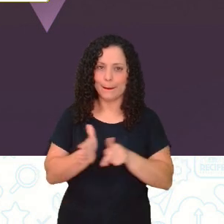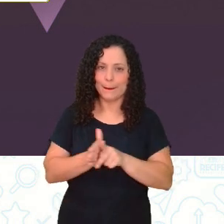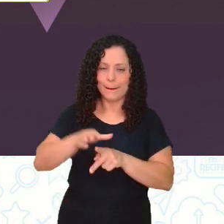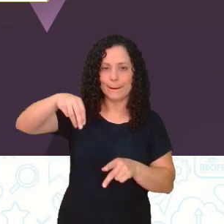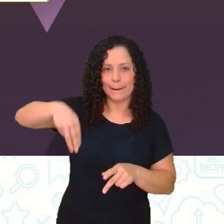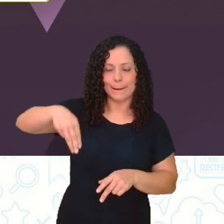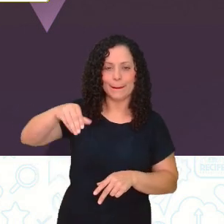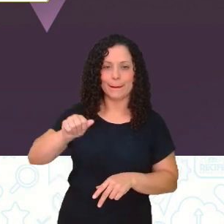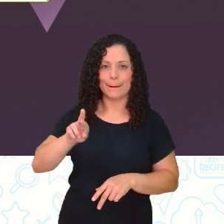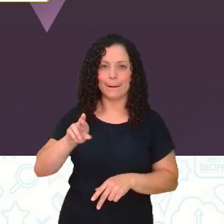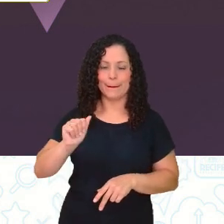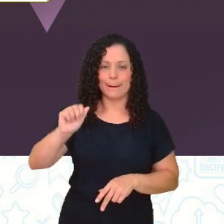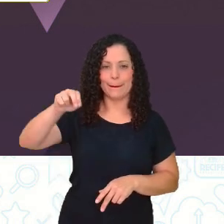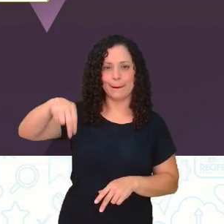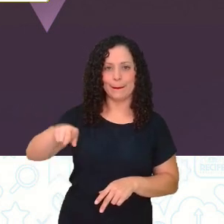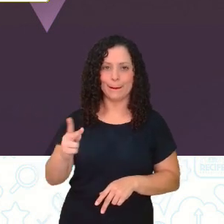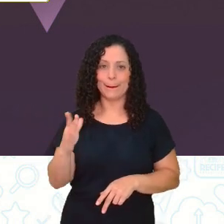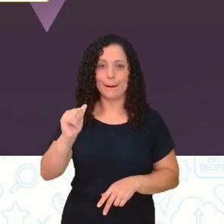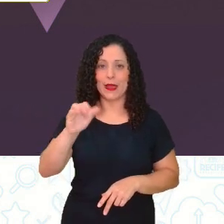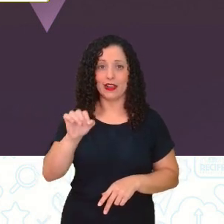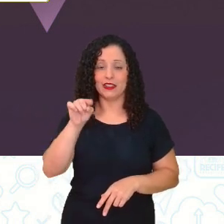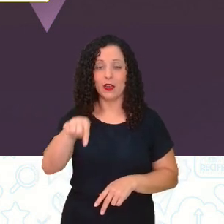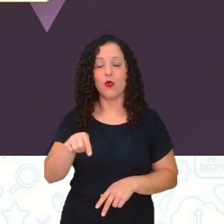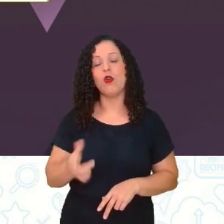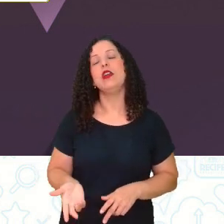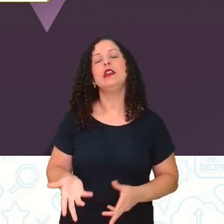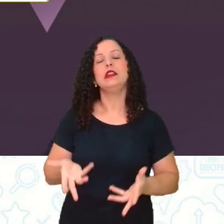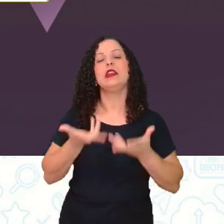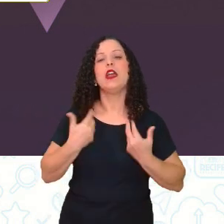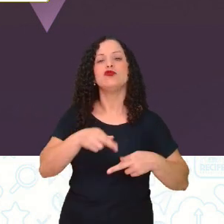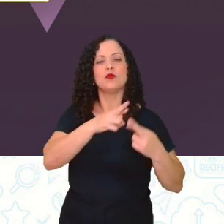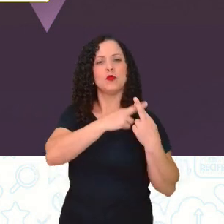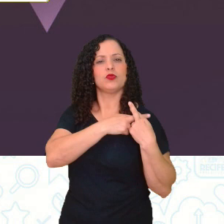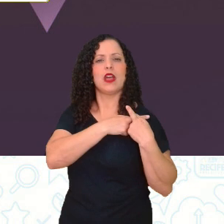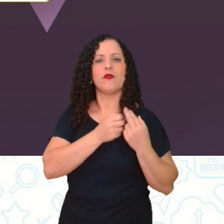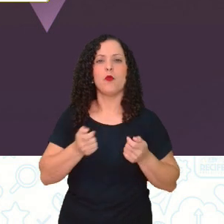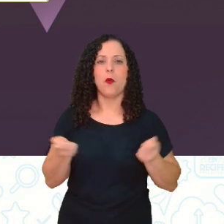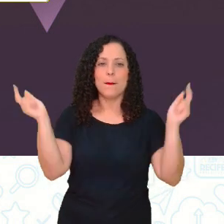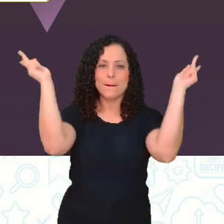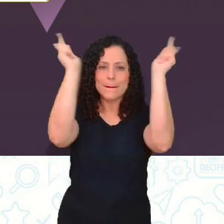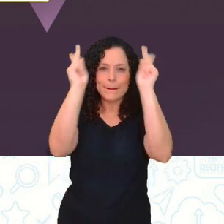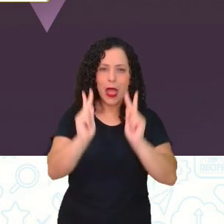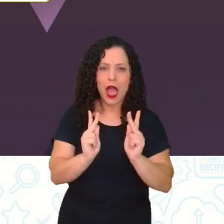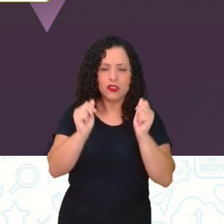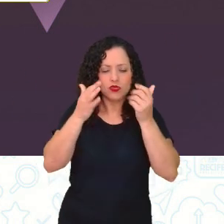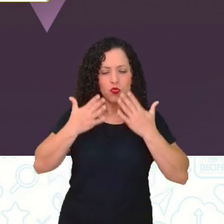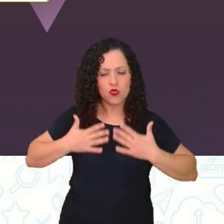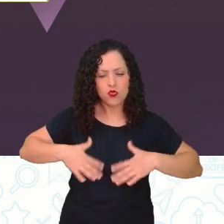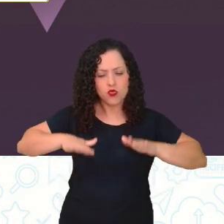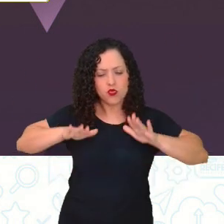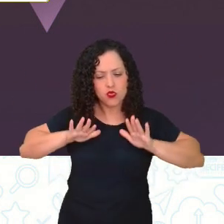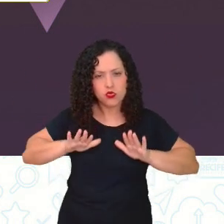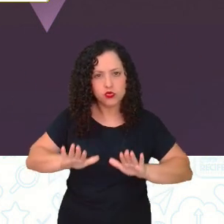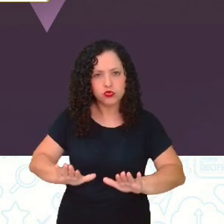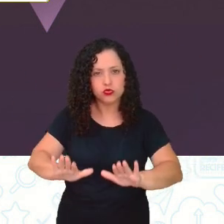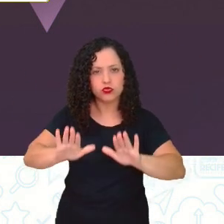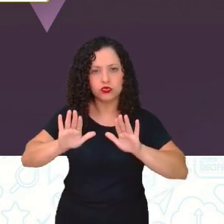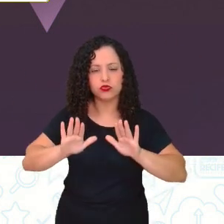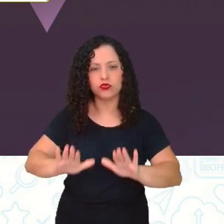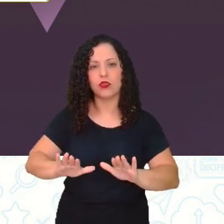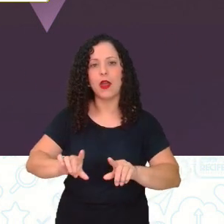com o objetivo quê? De pacificar essa revolta que estava ocorrendo naquele momento. Só que